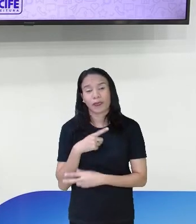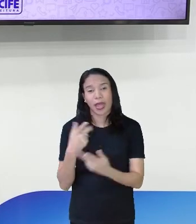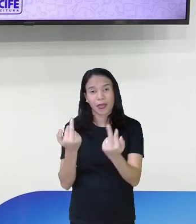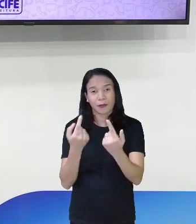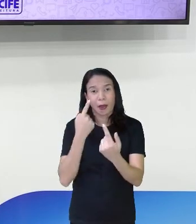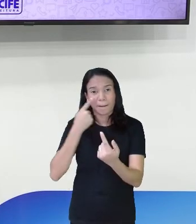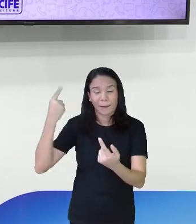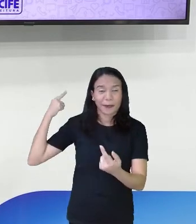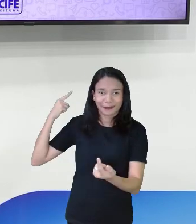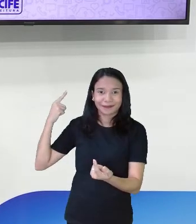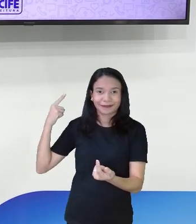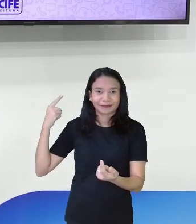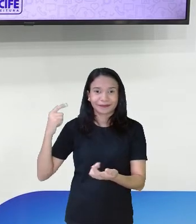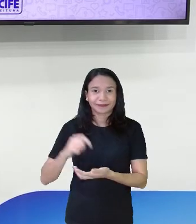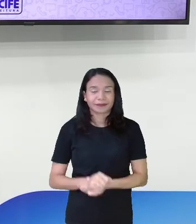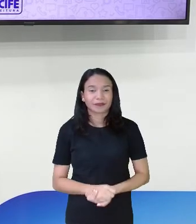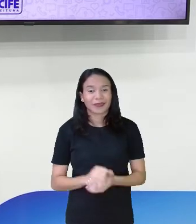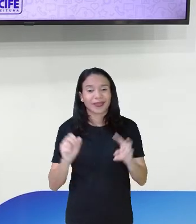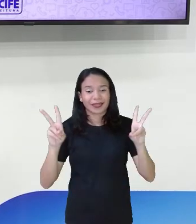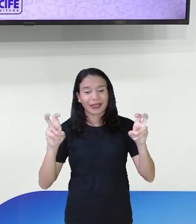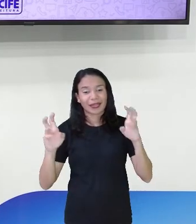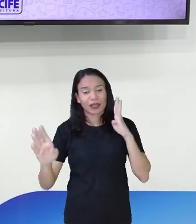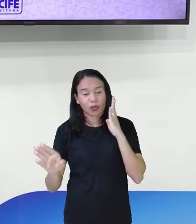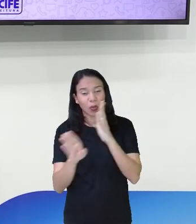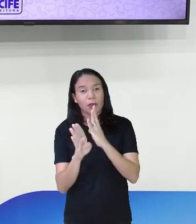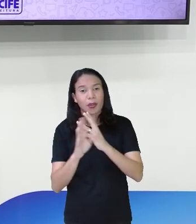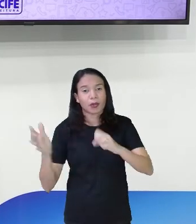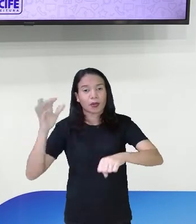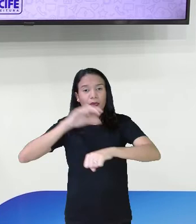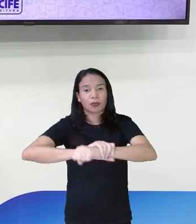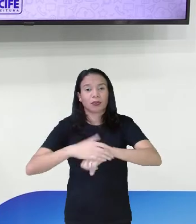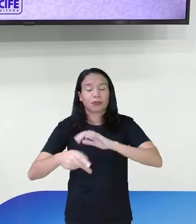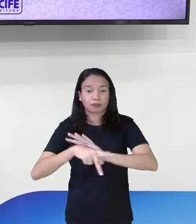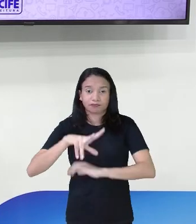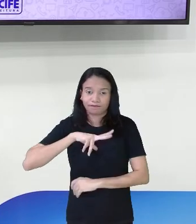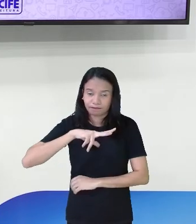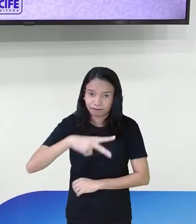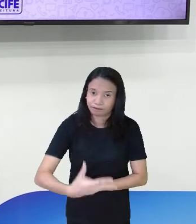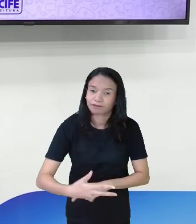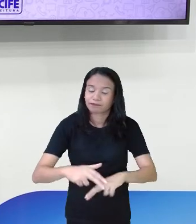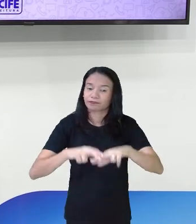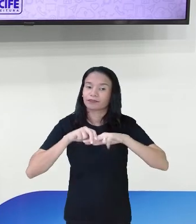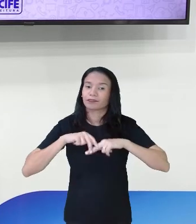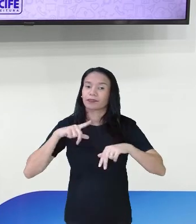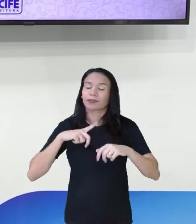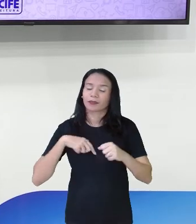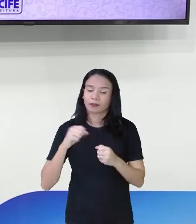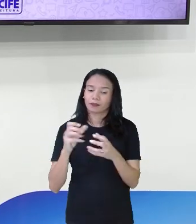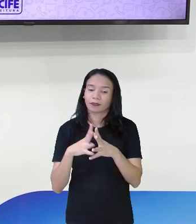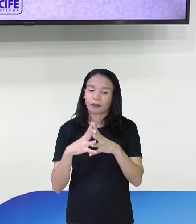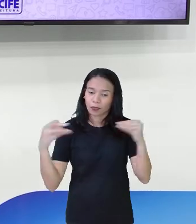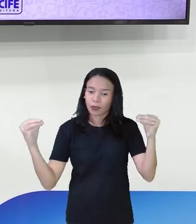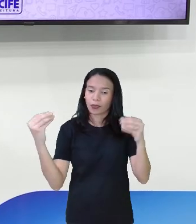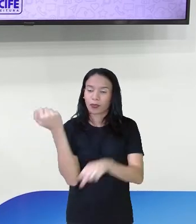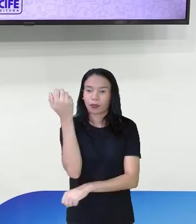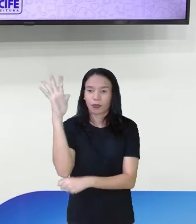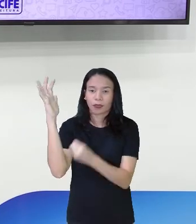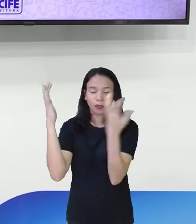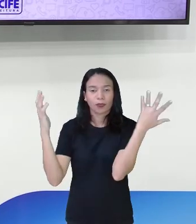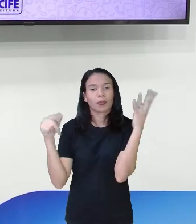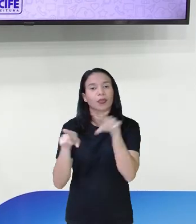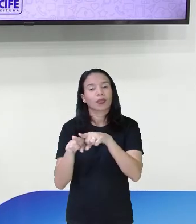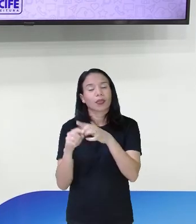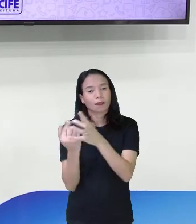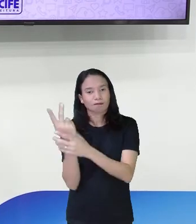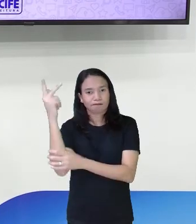tempo do descobrimento, entre aspas, descobrimento aí, né, da colonização portuguesa. Então, a extinção também pode abranger